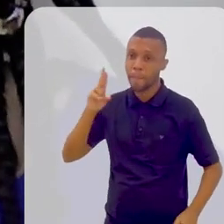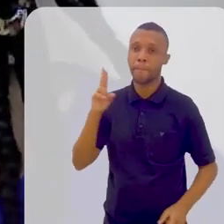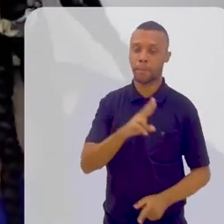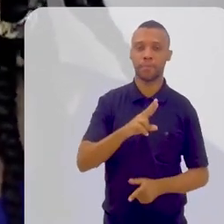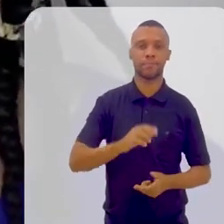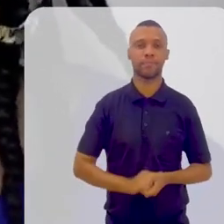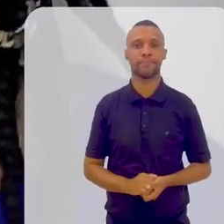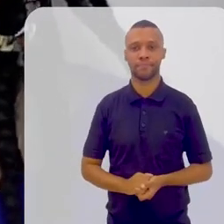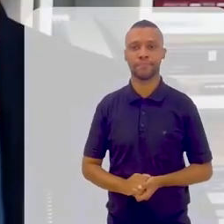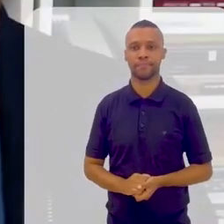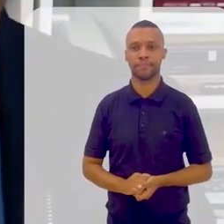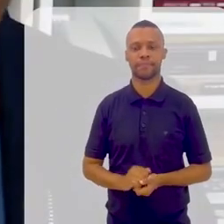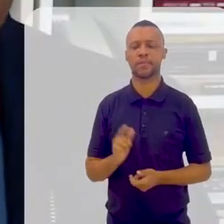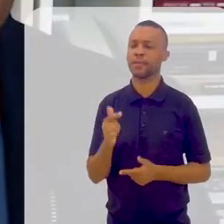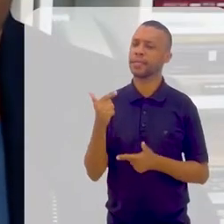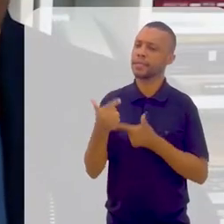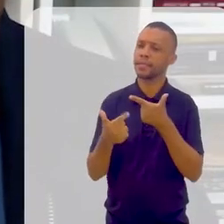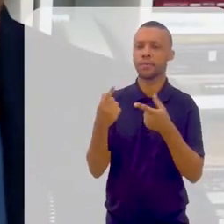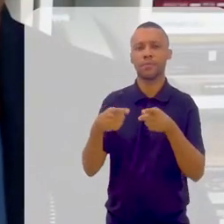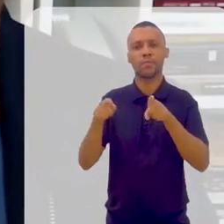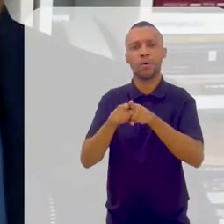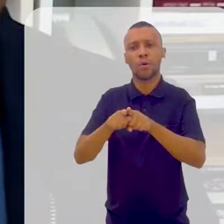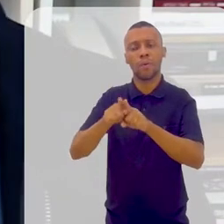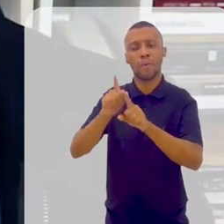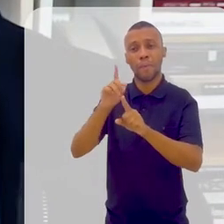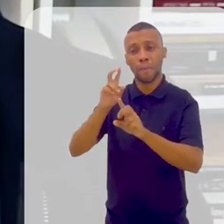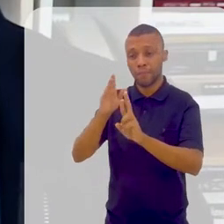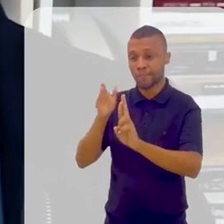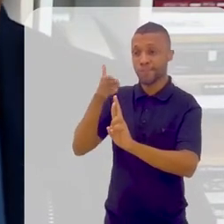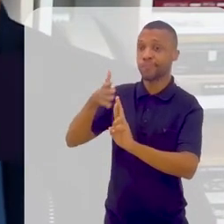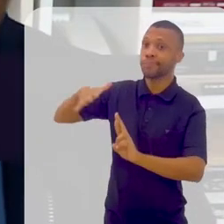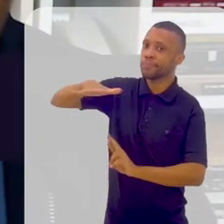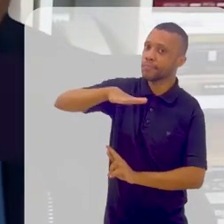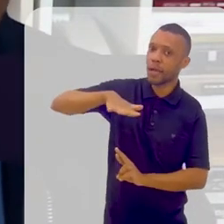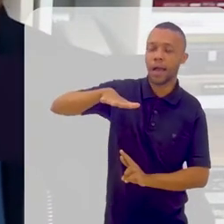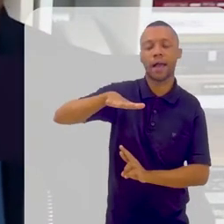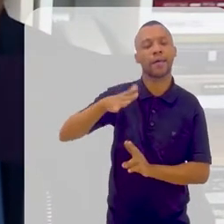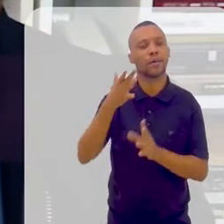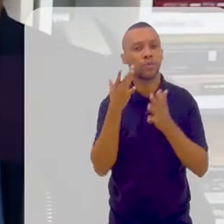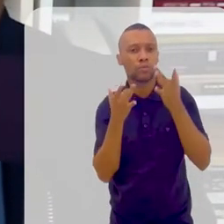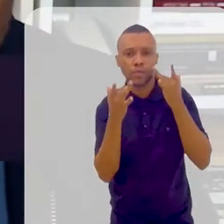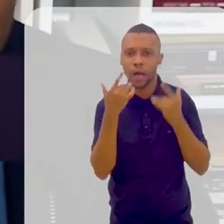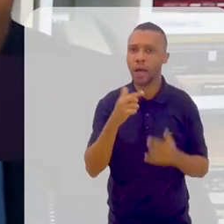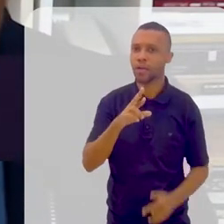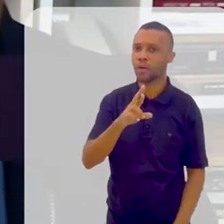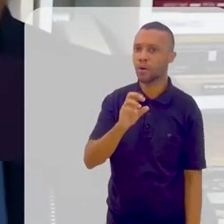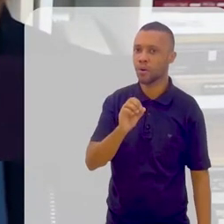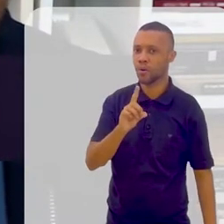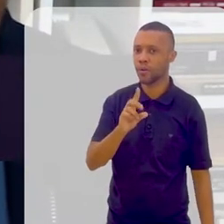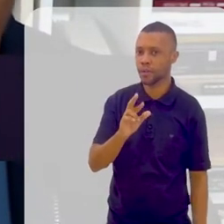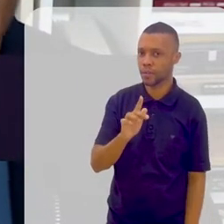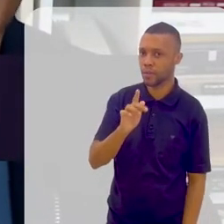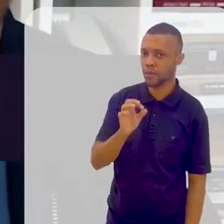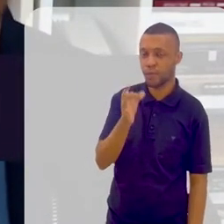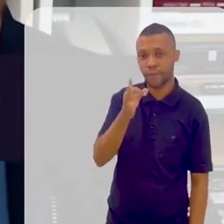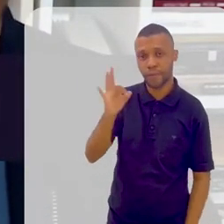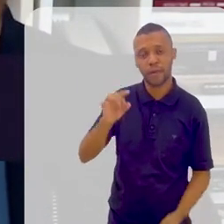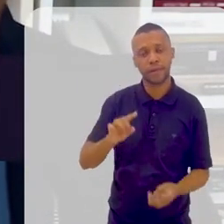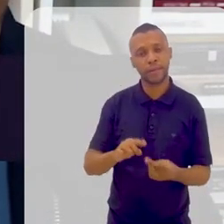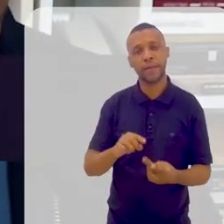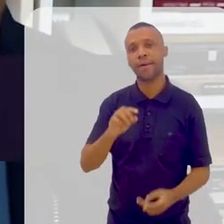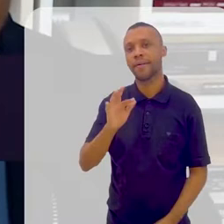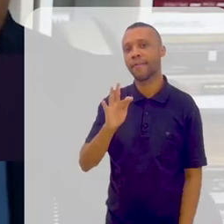trazer um resultado. E você tem trabalhado com grandes nomes das nossas artes cênicas, Rodrigo